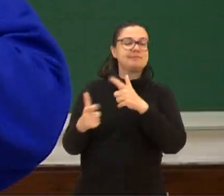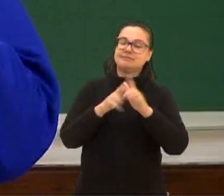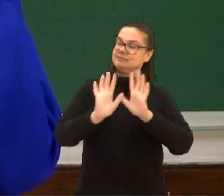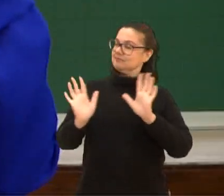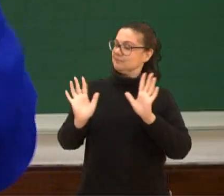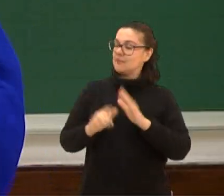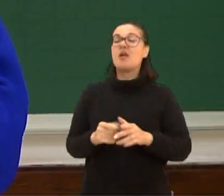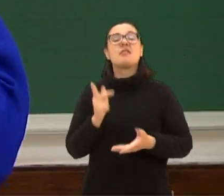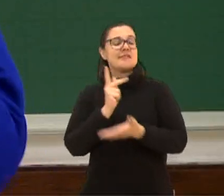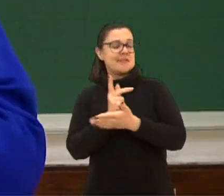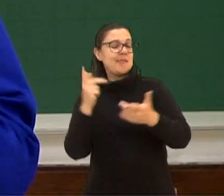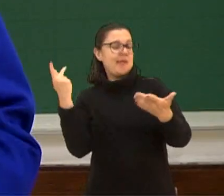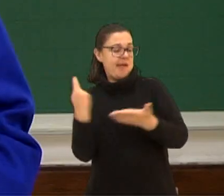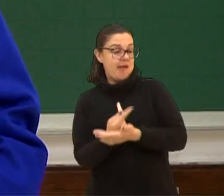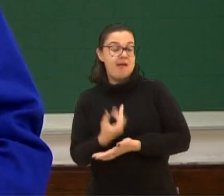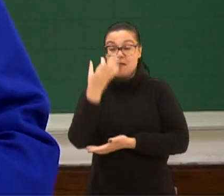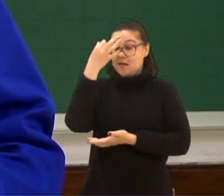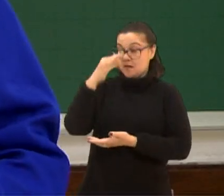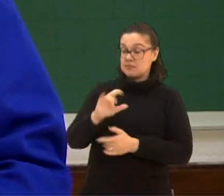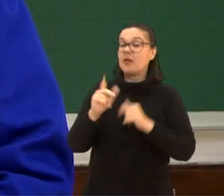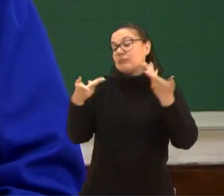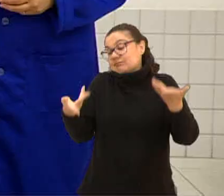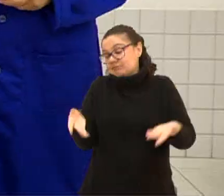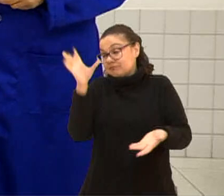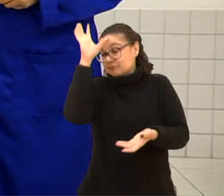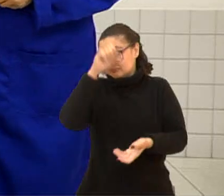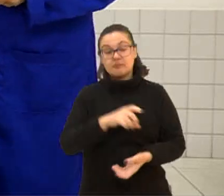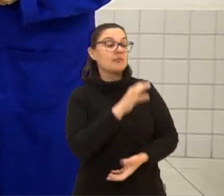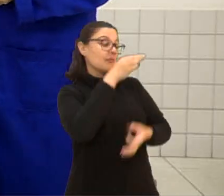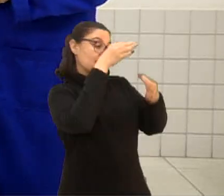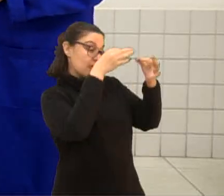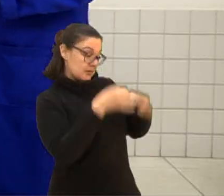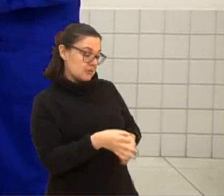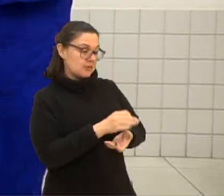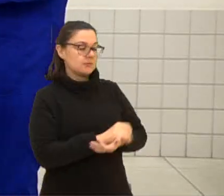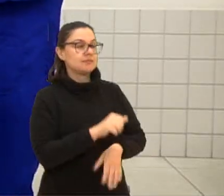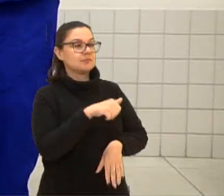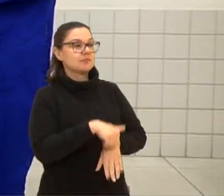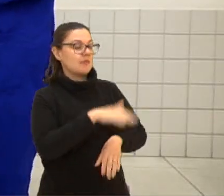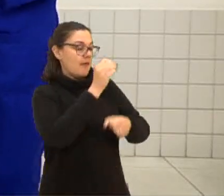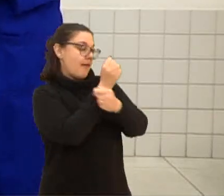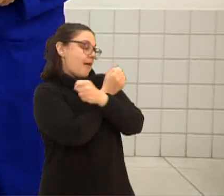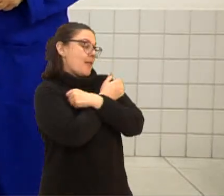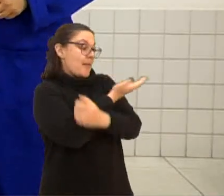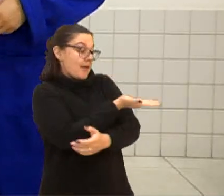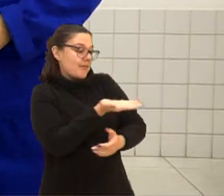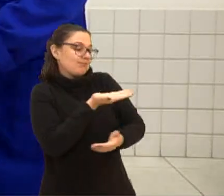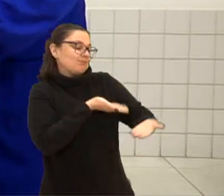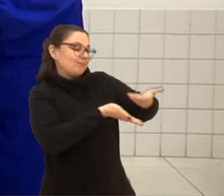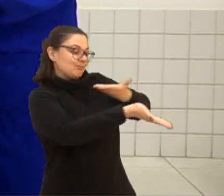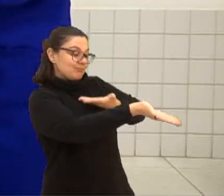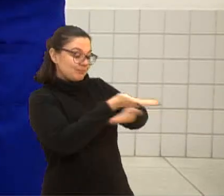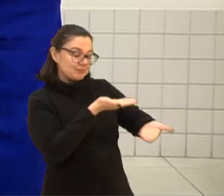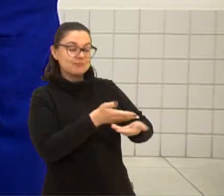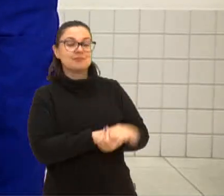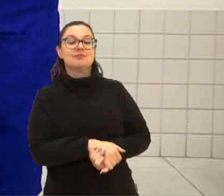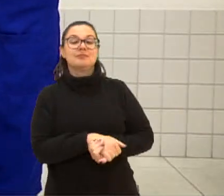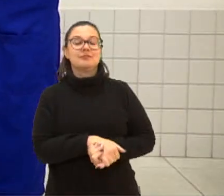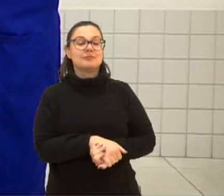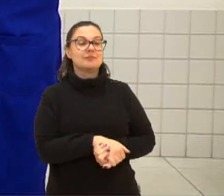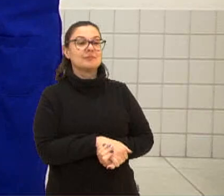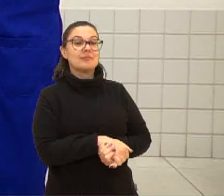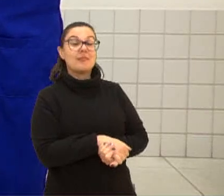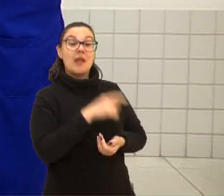A gente erra, acerta, faz parte do aprendizado. Com toda certeza. Vamos mandar um abraço aqui pro povo que está interagindo, Rutineia? Vamos